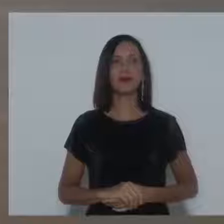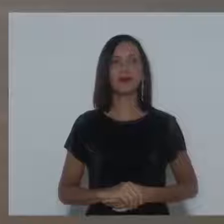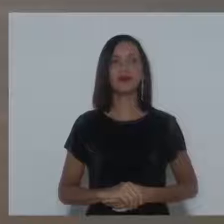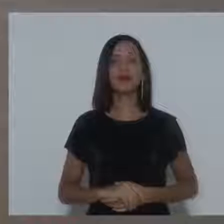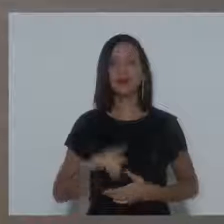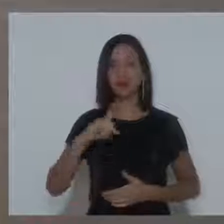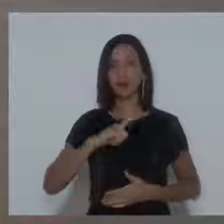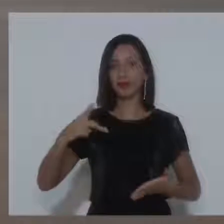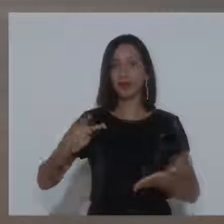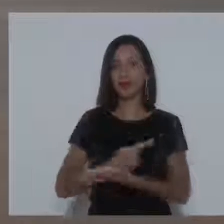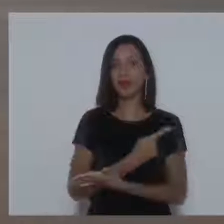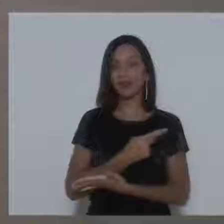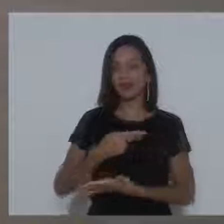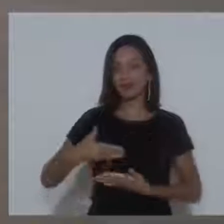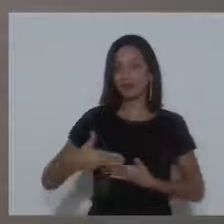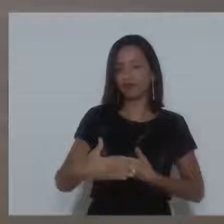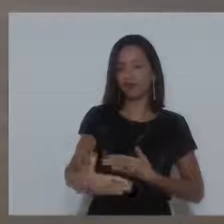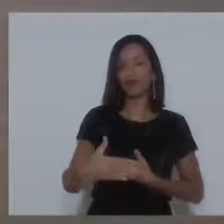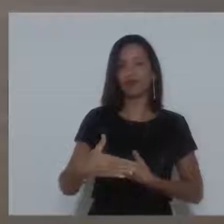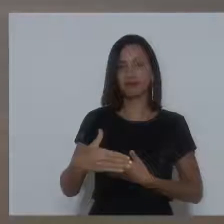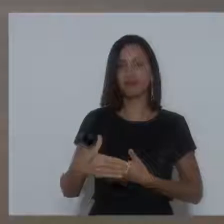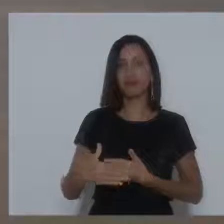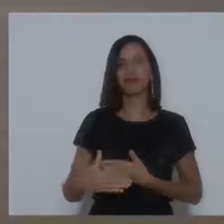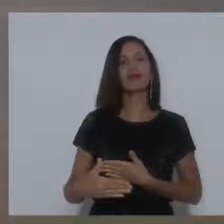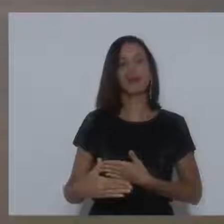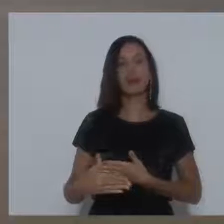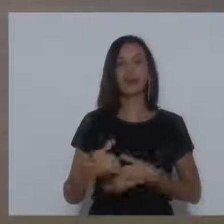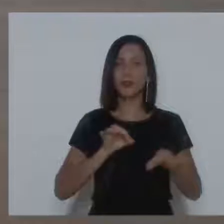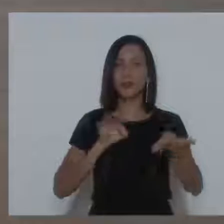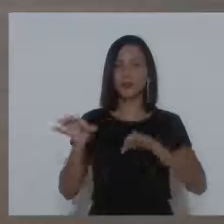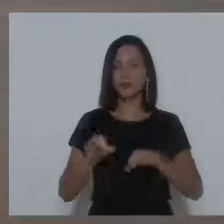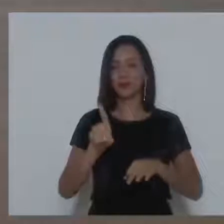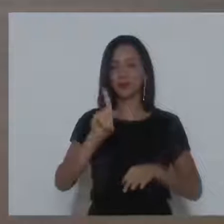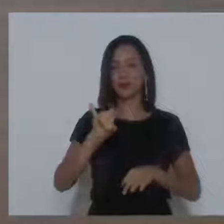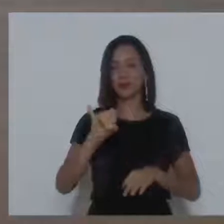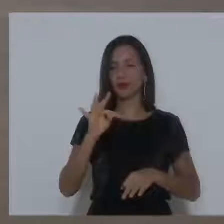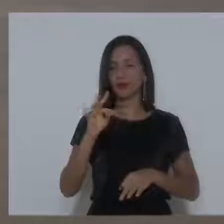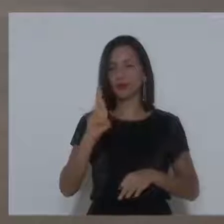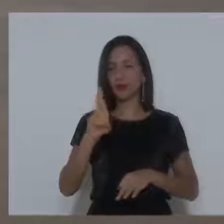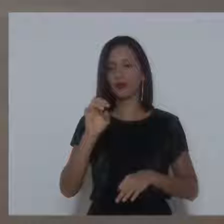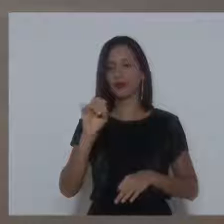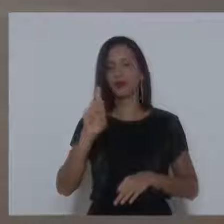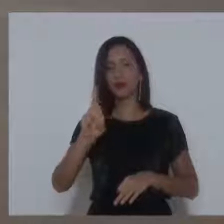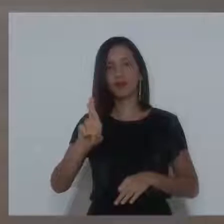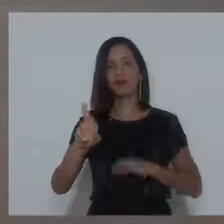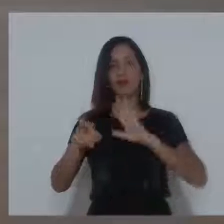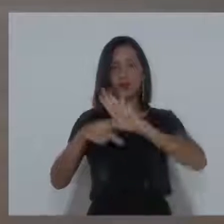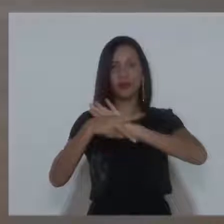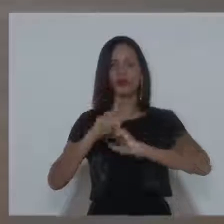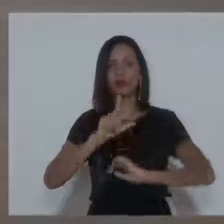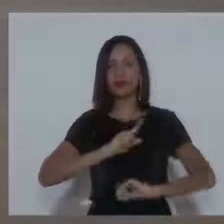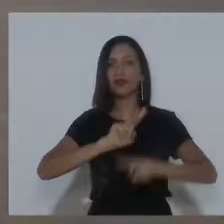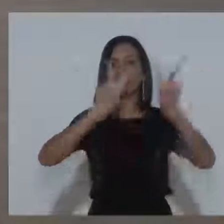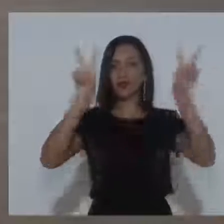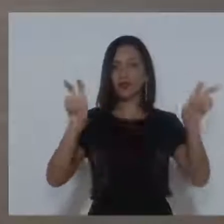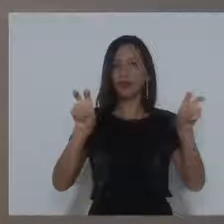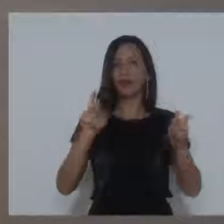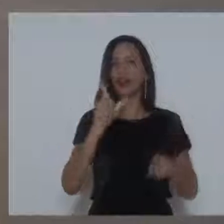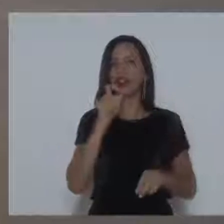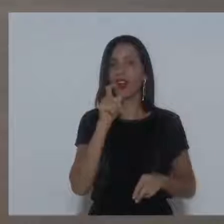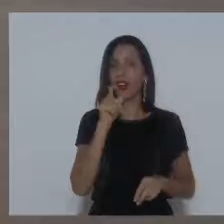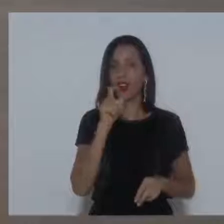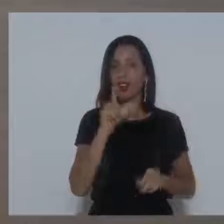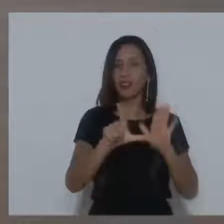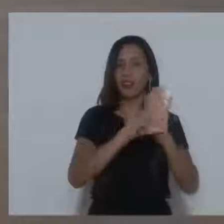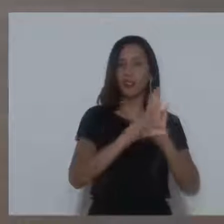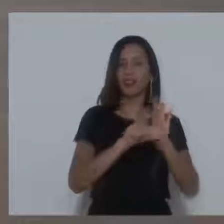acontecerá aqui nessa casa esse ano, né, creio eu que junto com o plano diretor, águas. Nós tivemos aí várias discussões, na